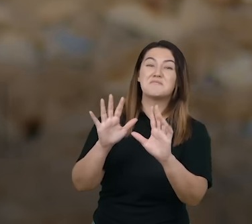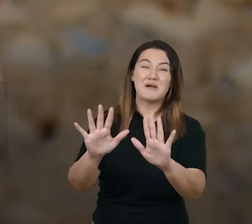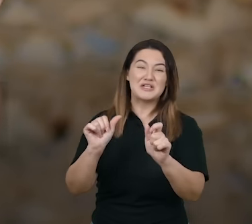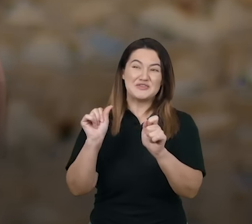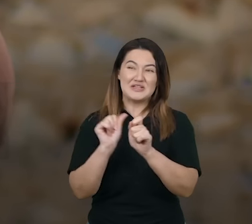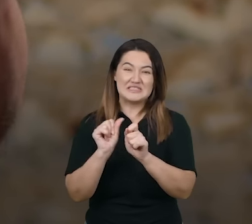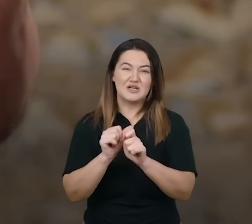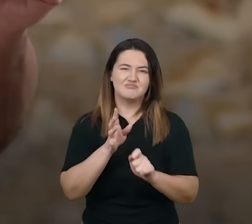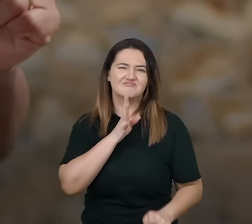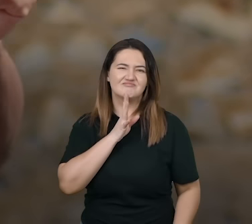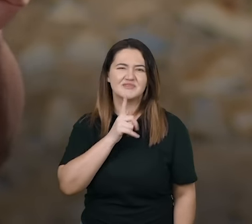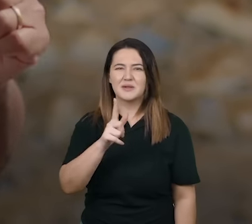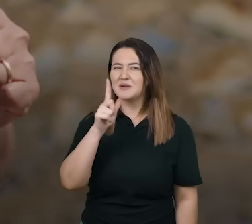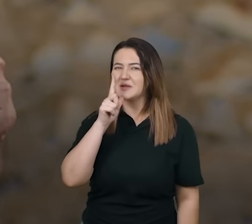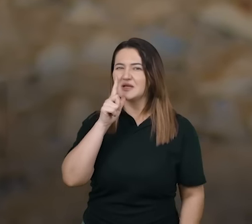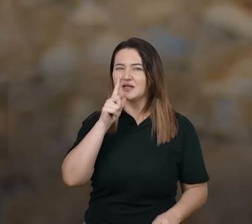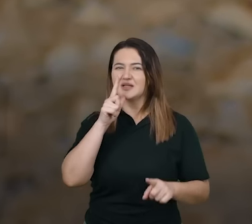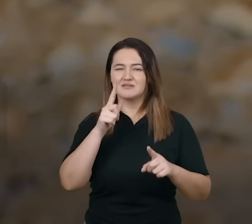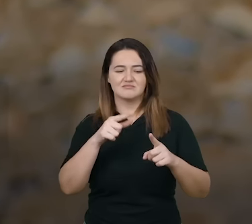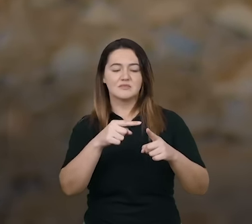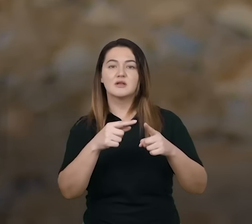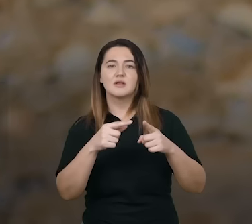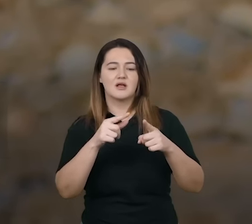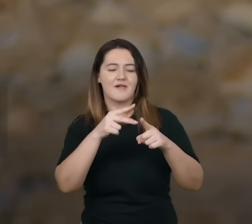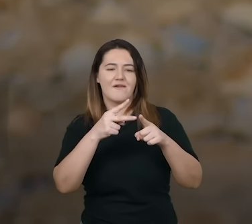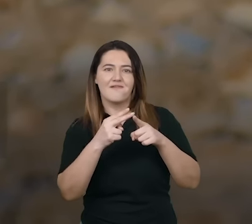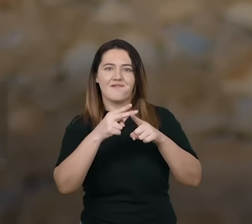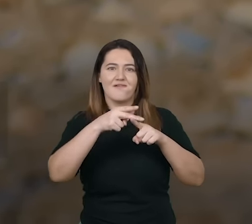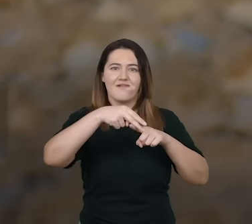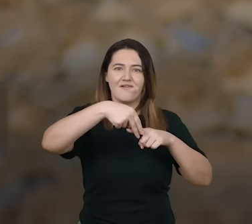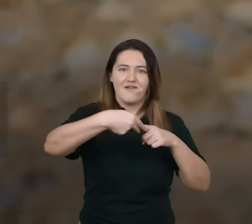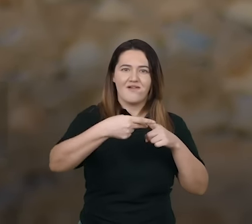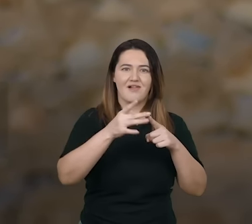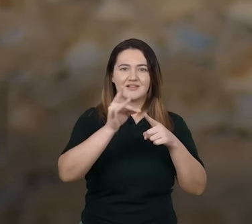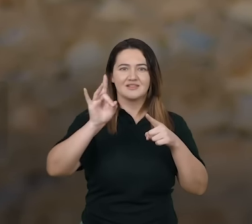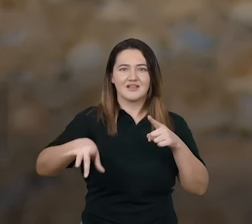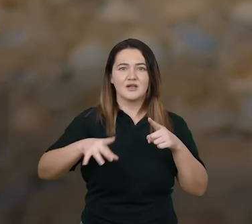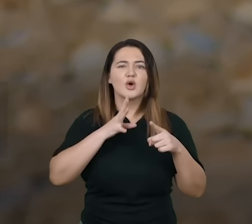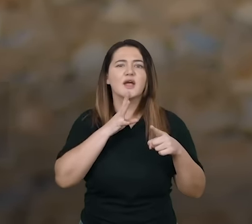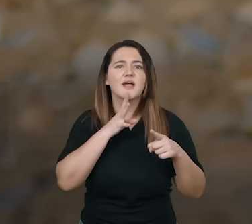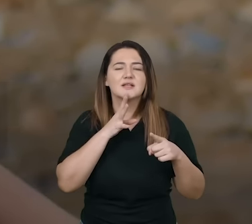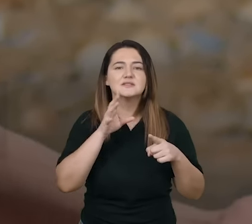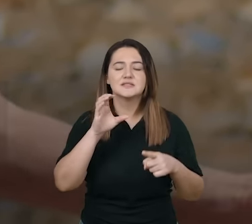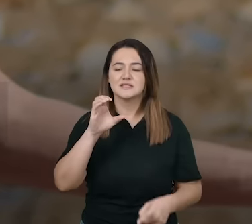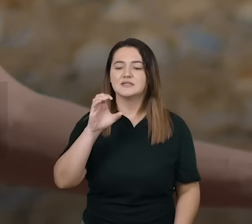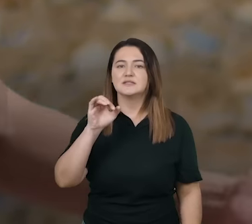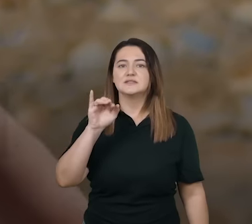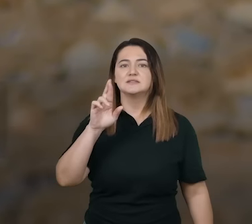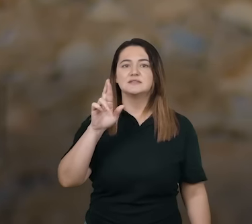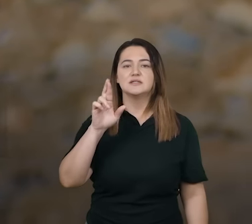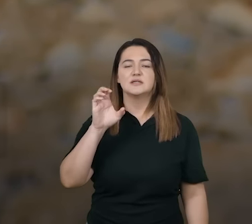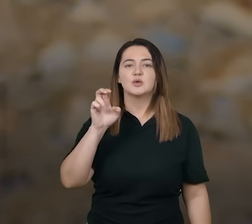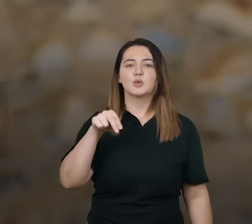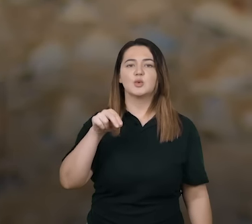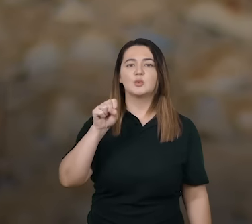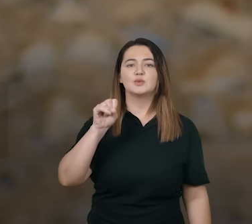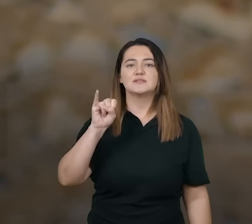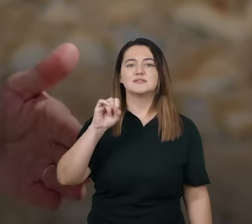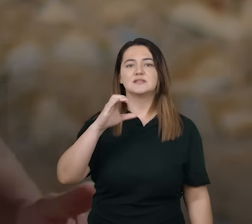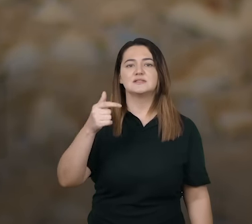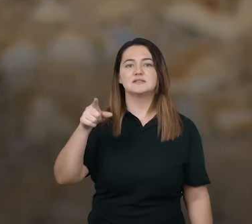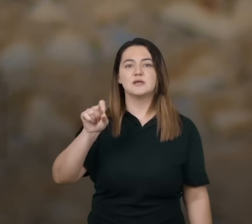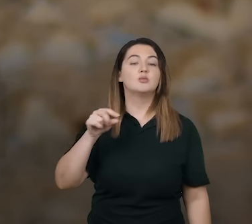Porque ser circuncidado naquele tempo não era algo muito de bom tom. Principalmente se você fosse um atleta que